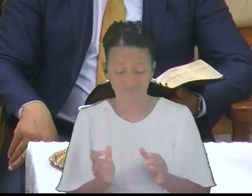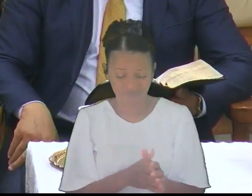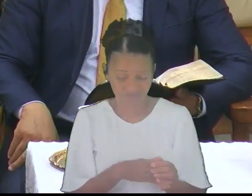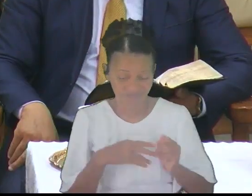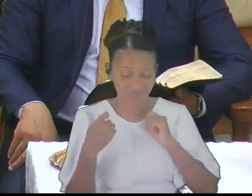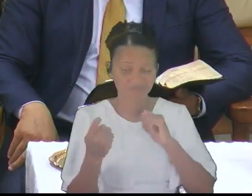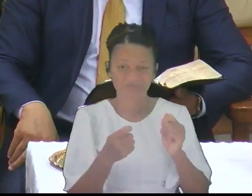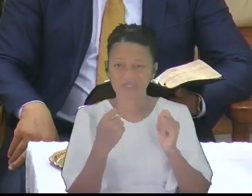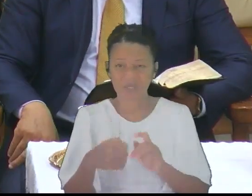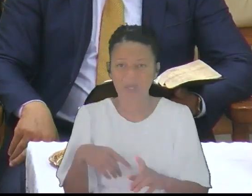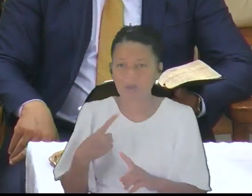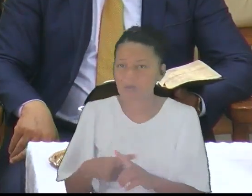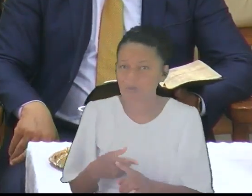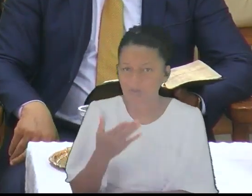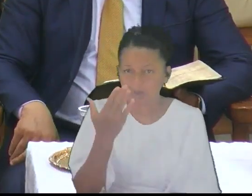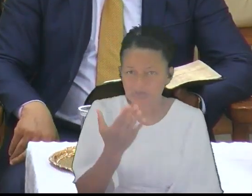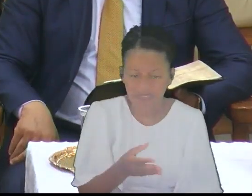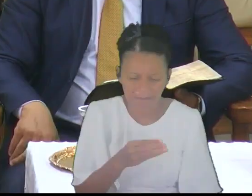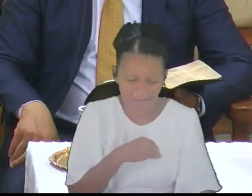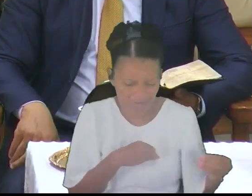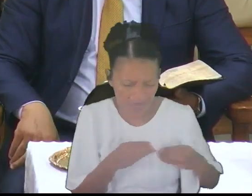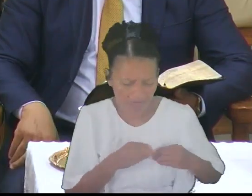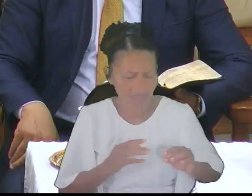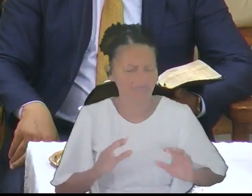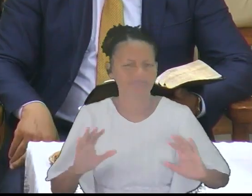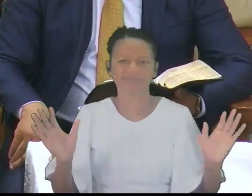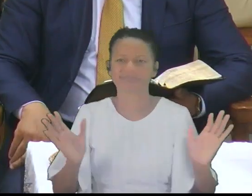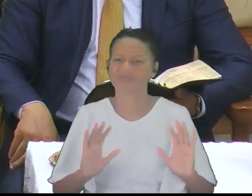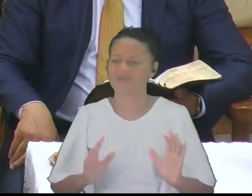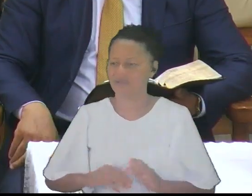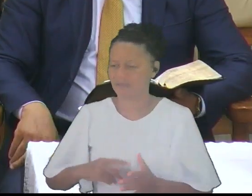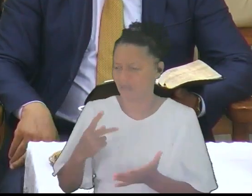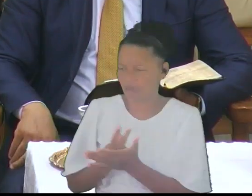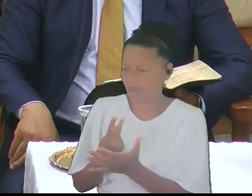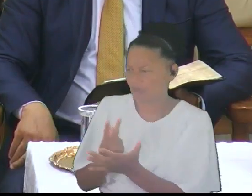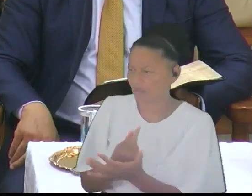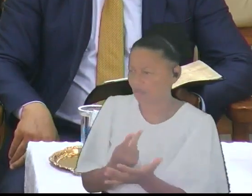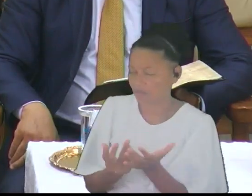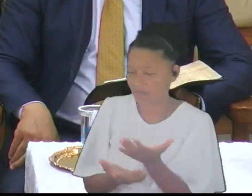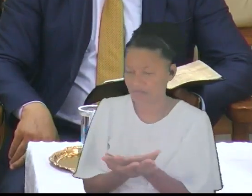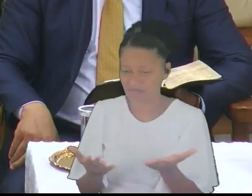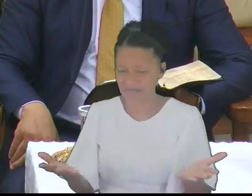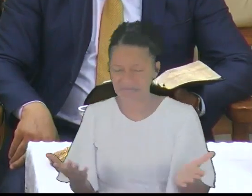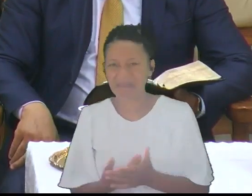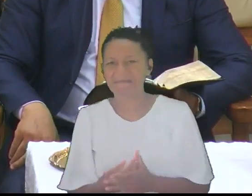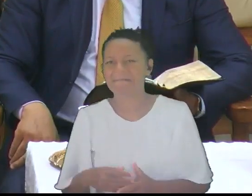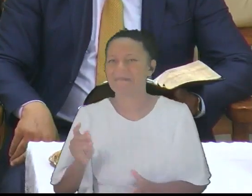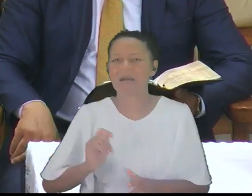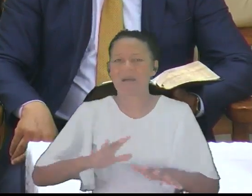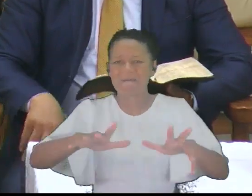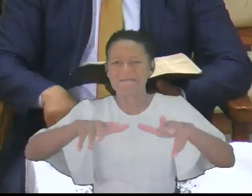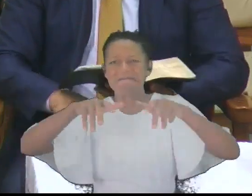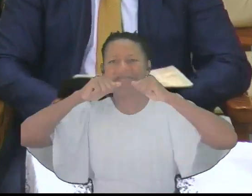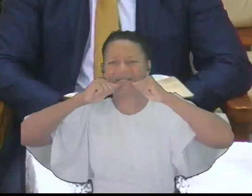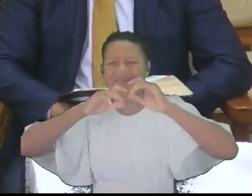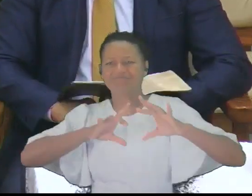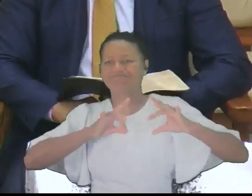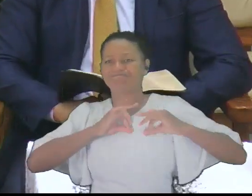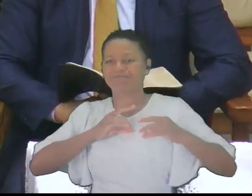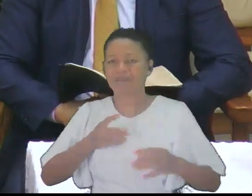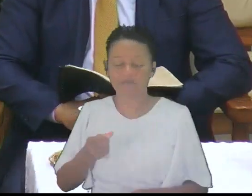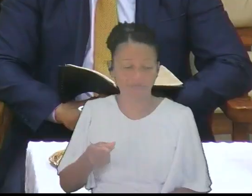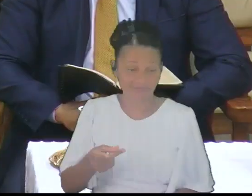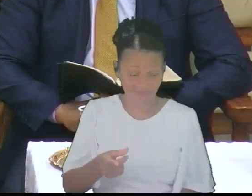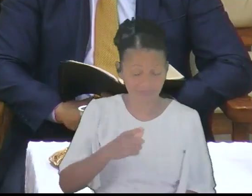Aleluia. Não é porque você pecou, não é porque você falhou que você está amaldiçoado para sempre. Existe